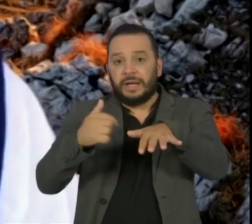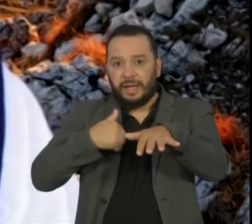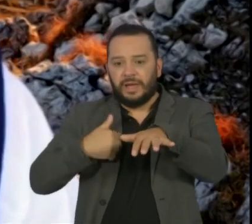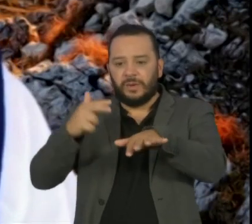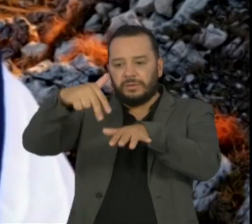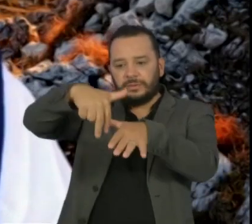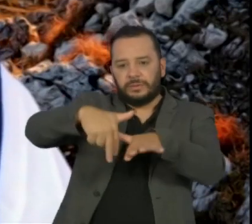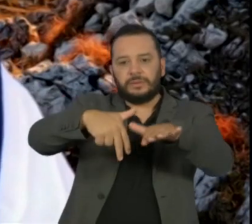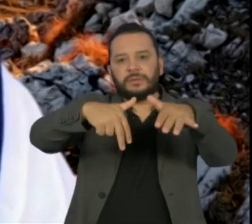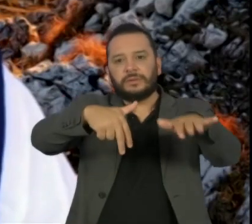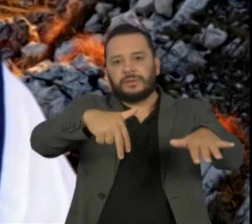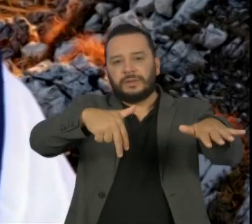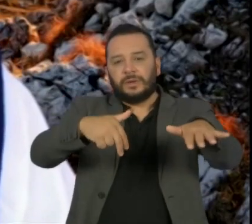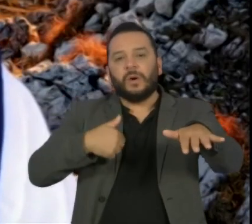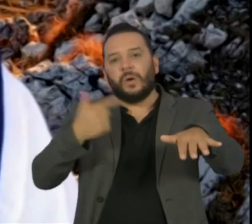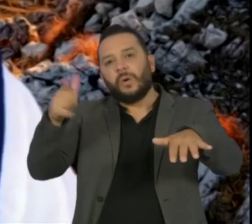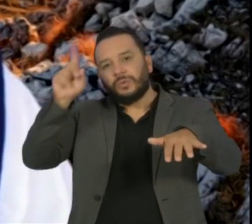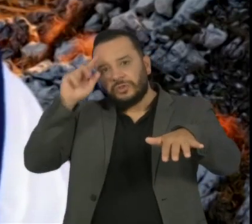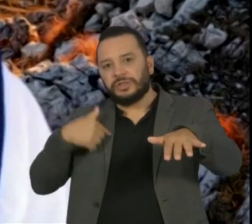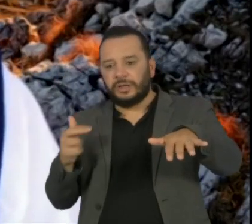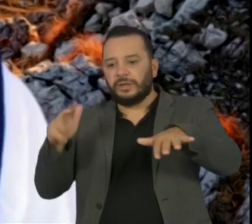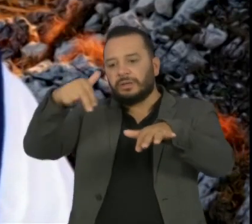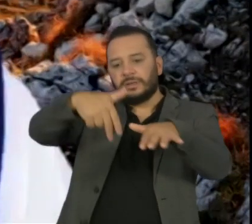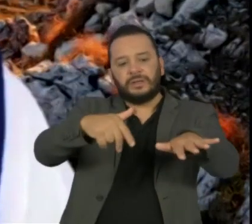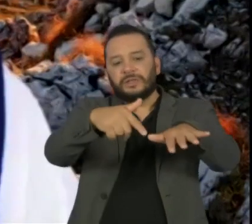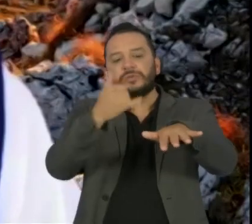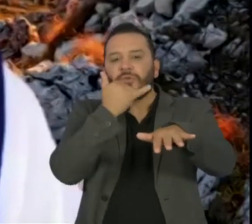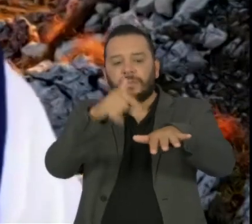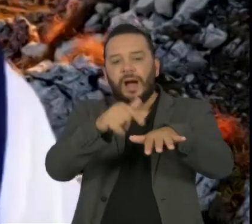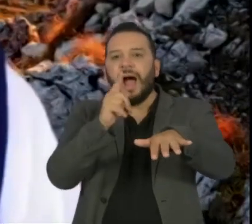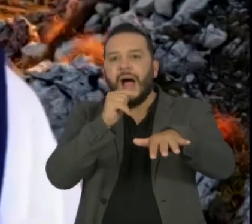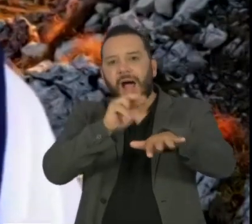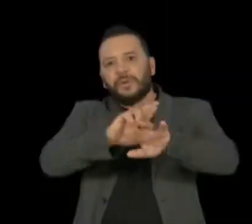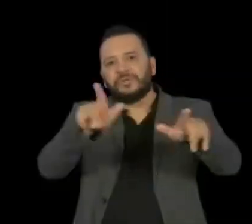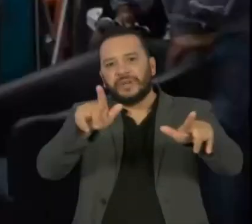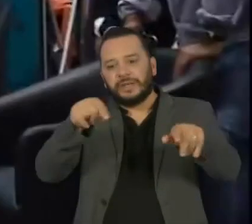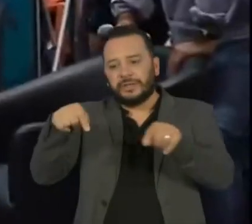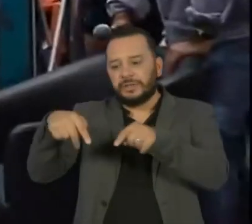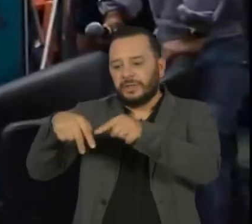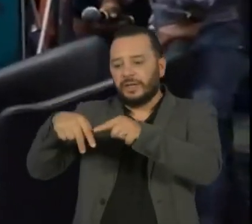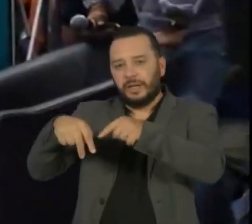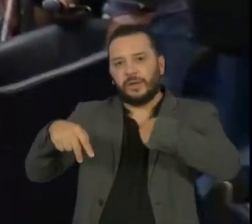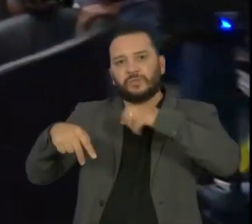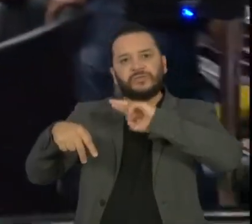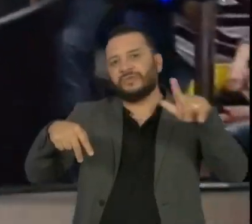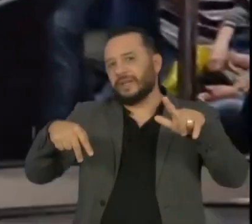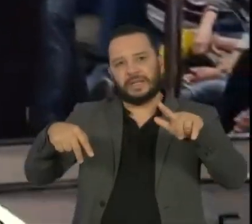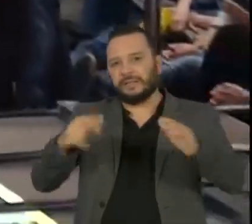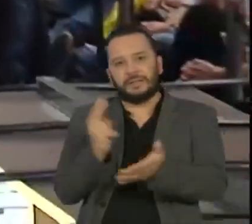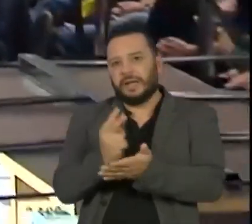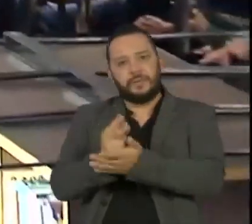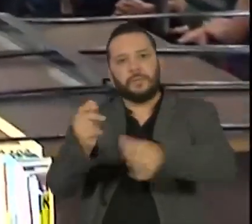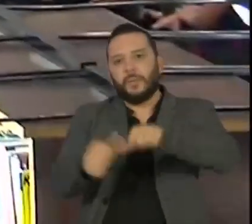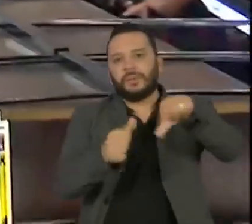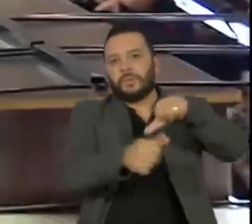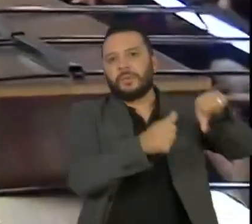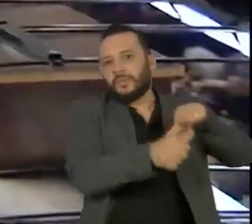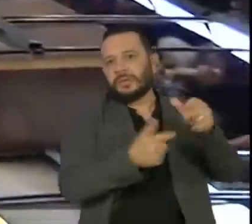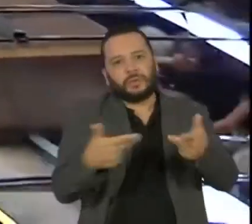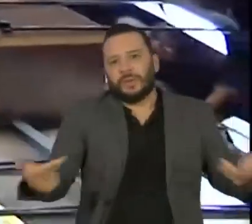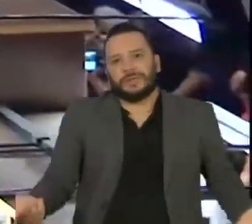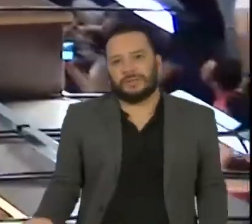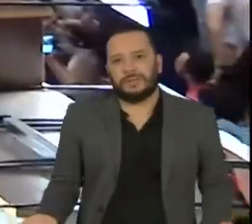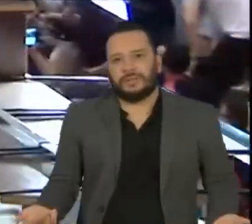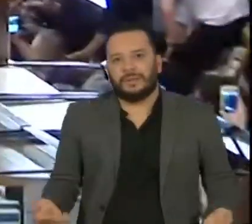se eu correr para alcançá-la, ela já será outra, eu serei outro, e assim por diante. A minha geração fez. Como é que está sendo para vocês, pela